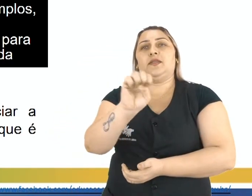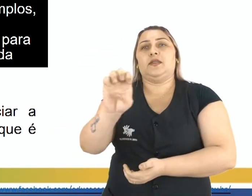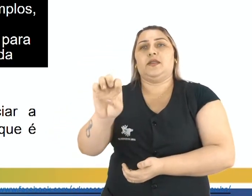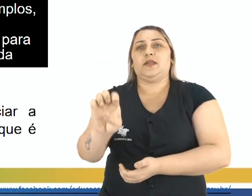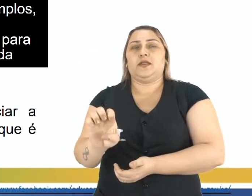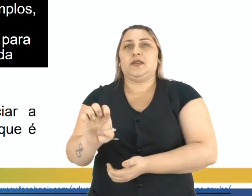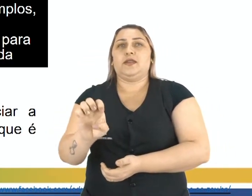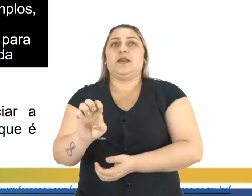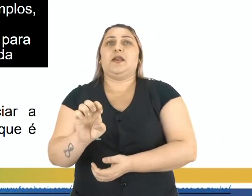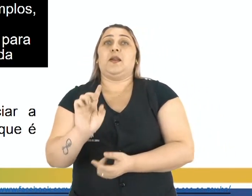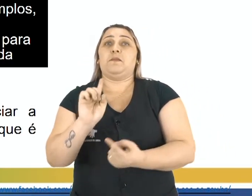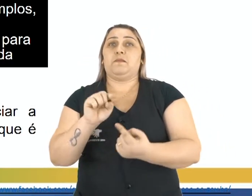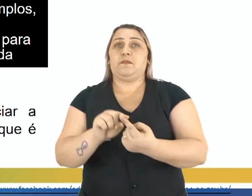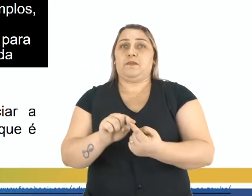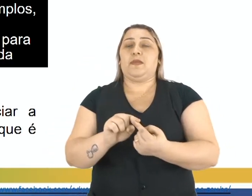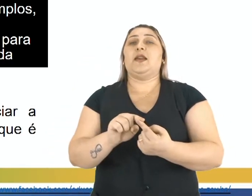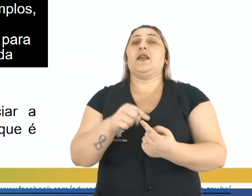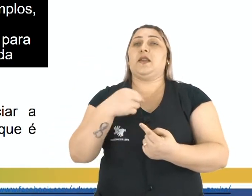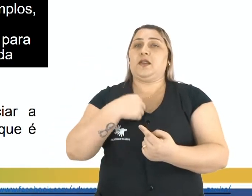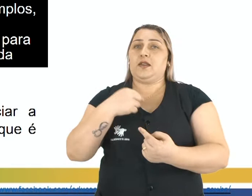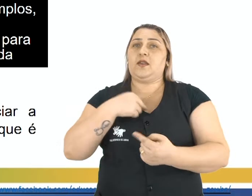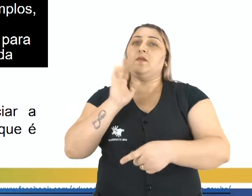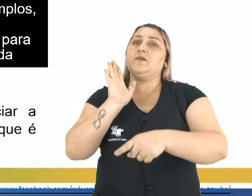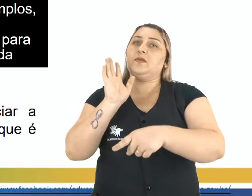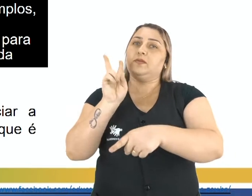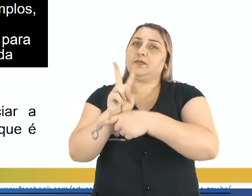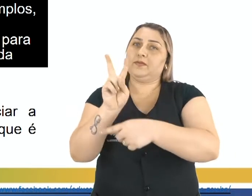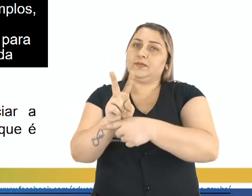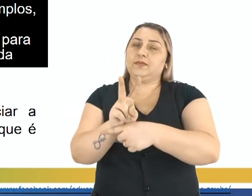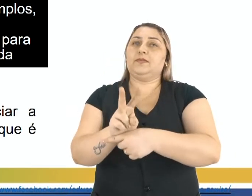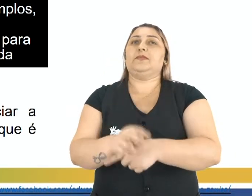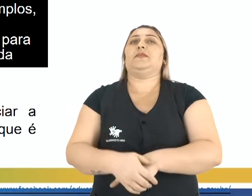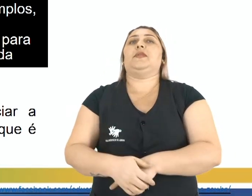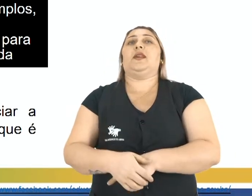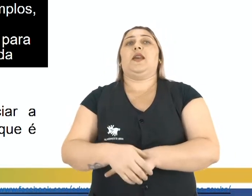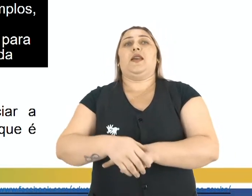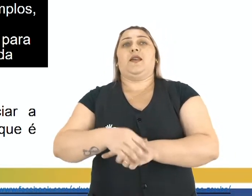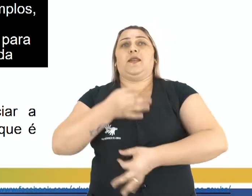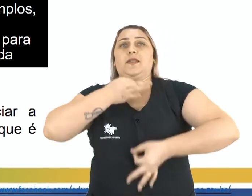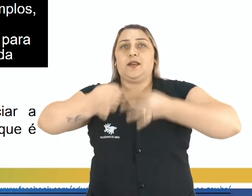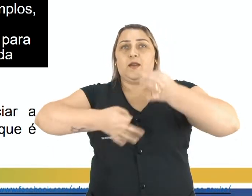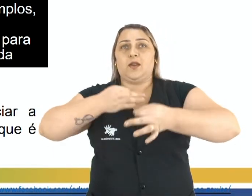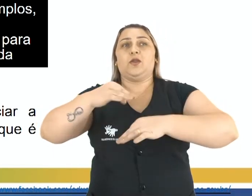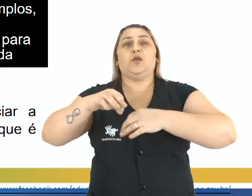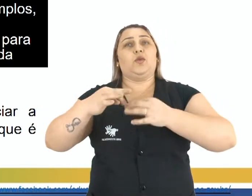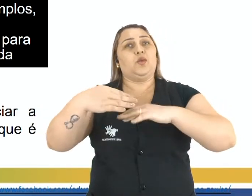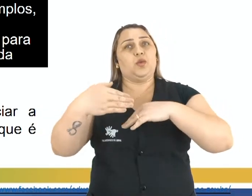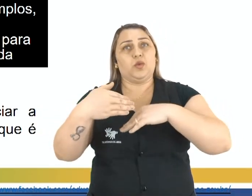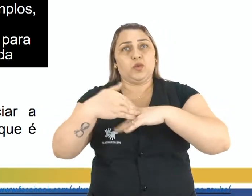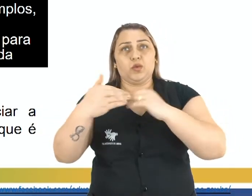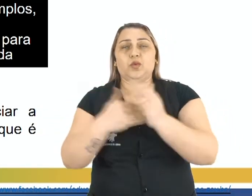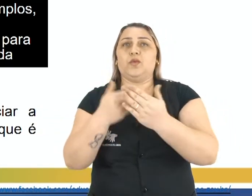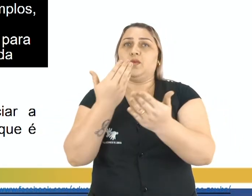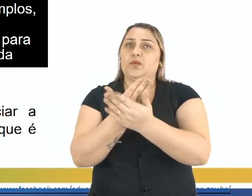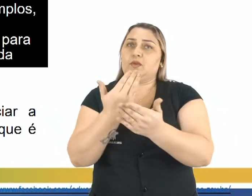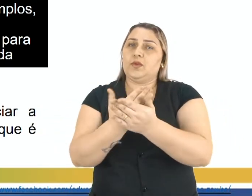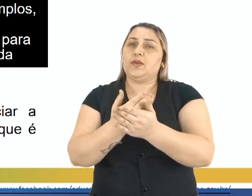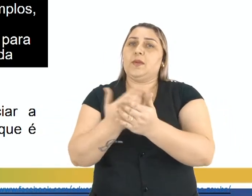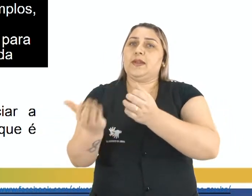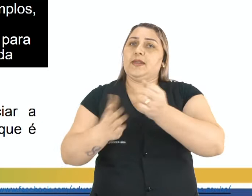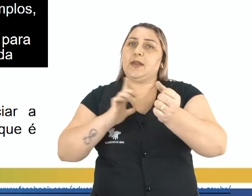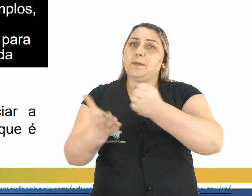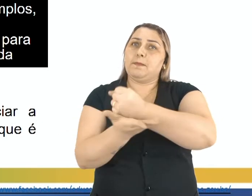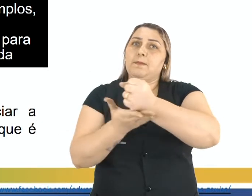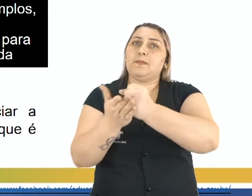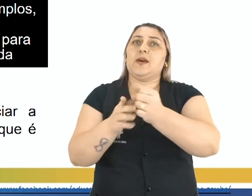é o ponto de vista a ser defendido. E os argumentos é tudo aquilo que você vai utilizar para embasar. Por